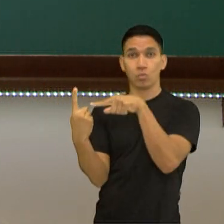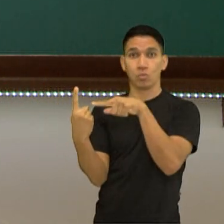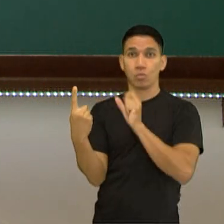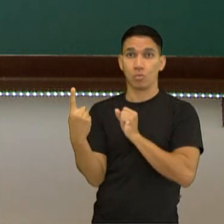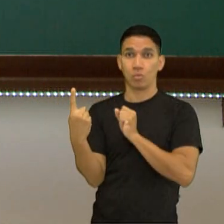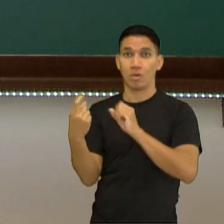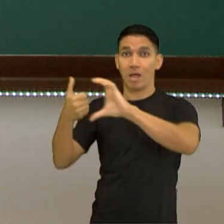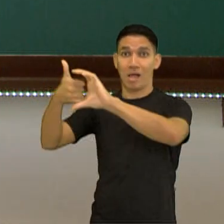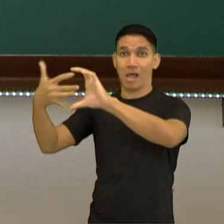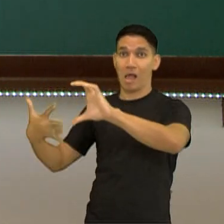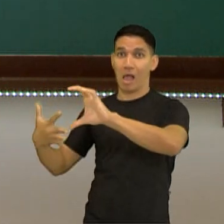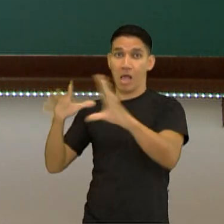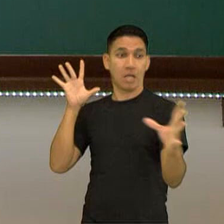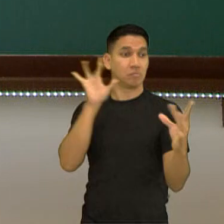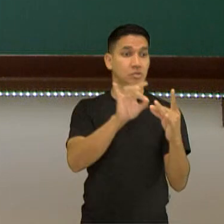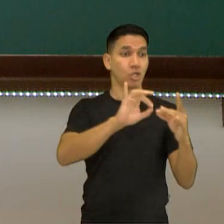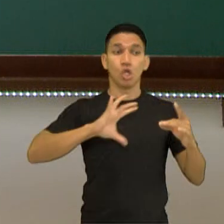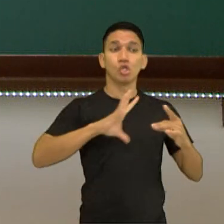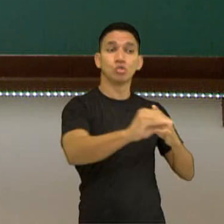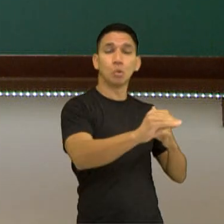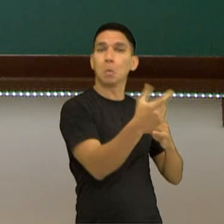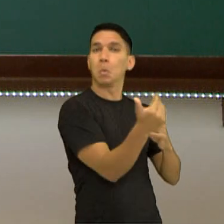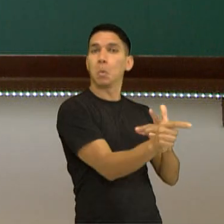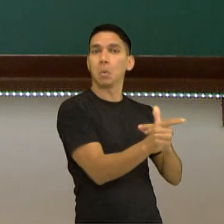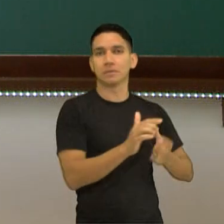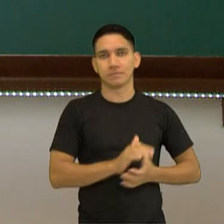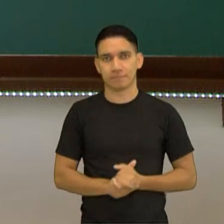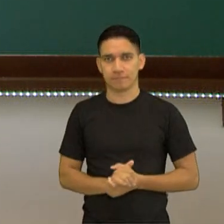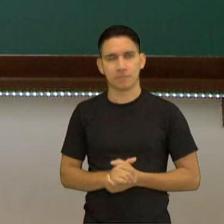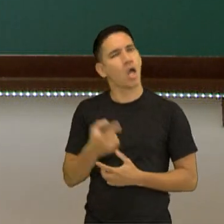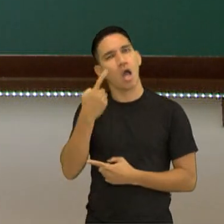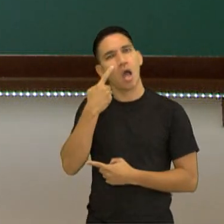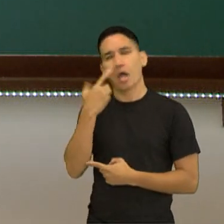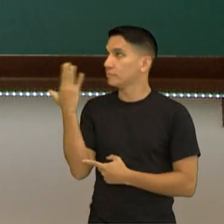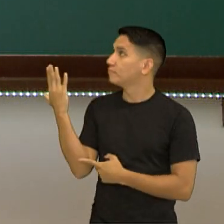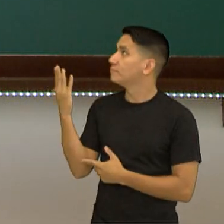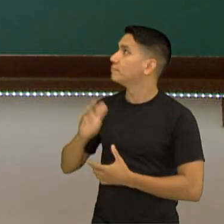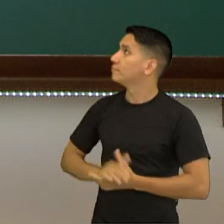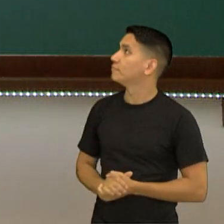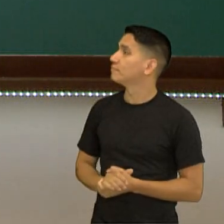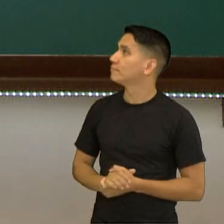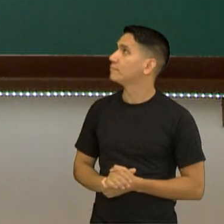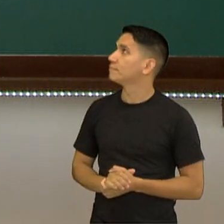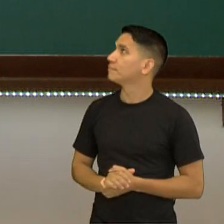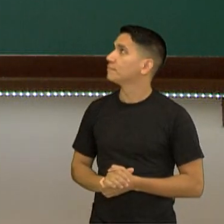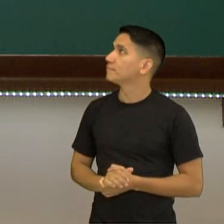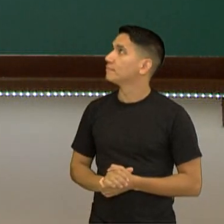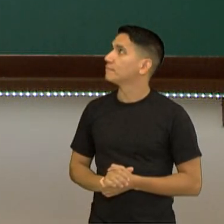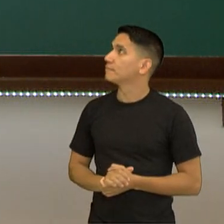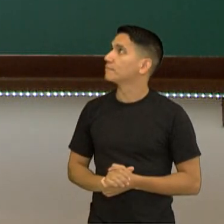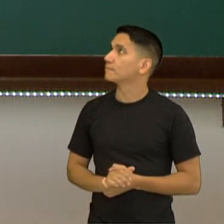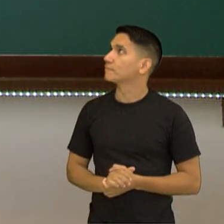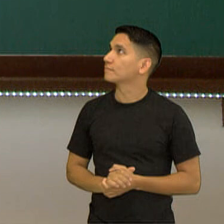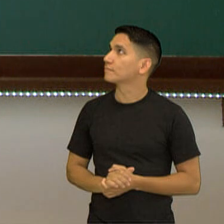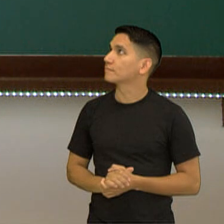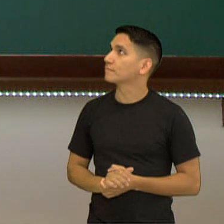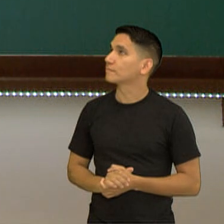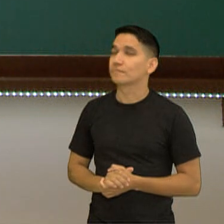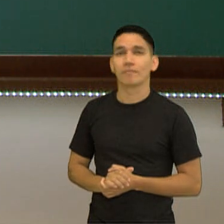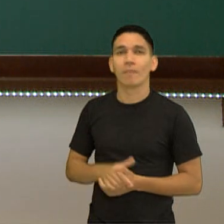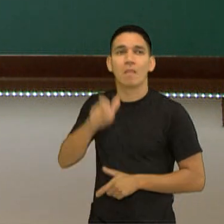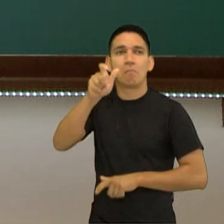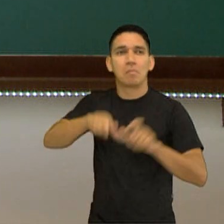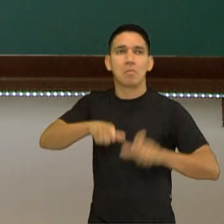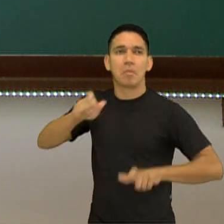tem uma característica que todos os outros não têm. Dá uma olhada aqui nesses